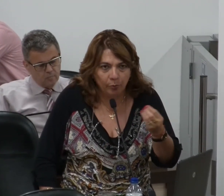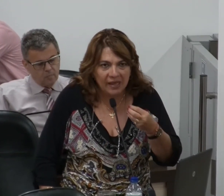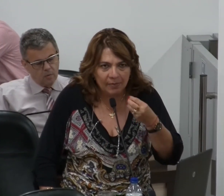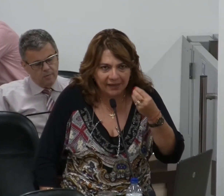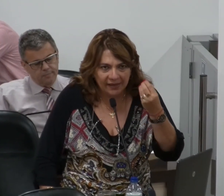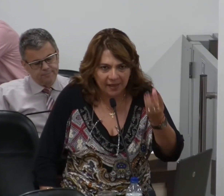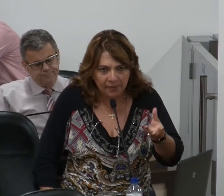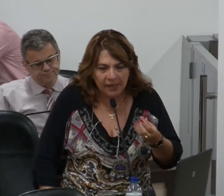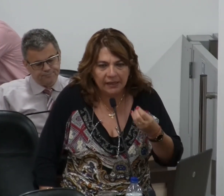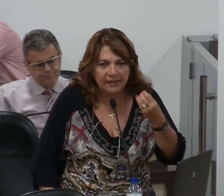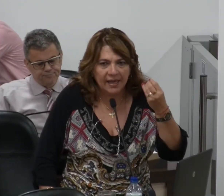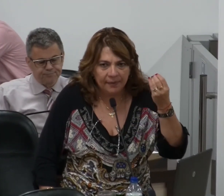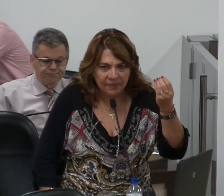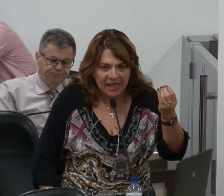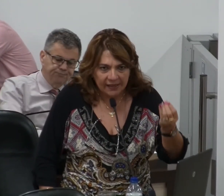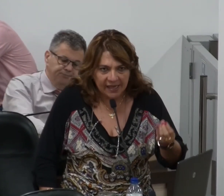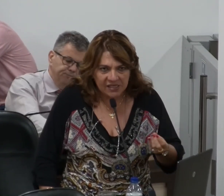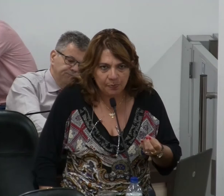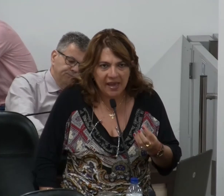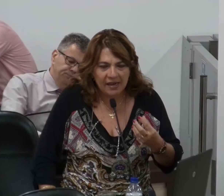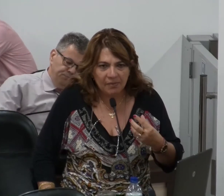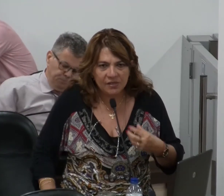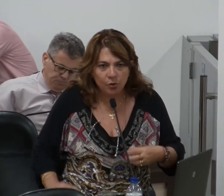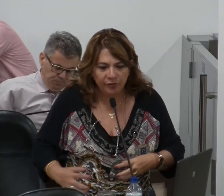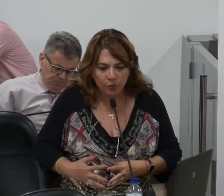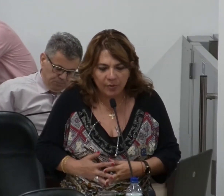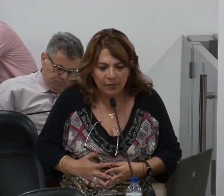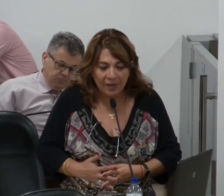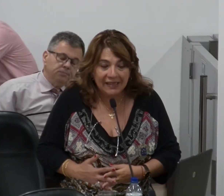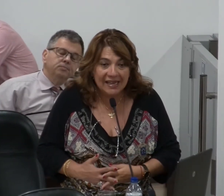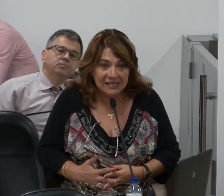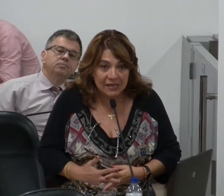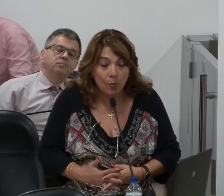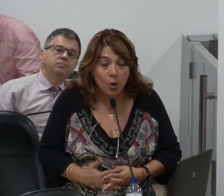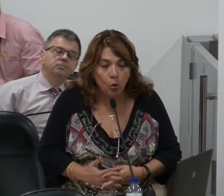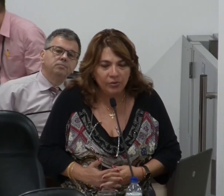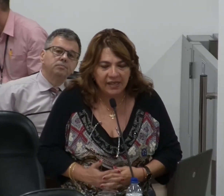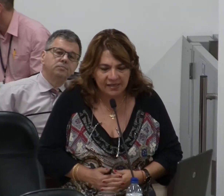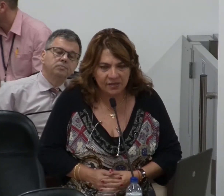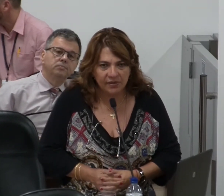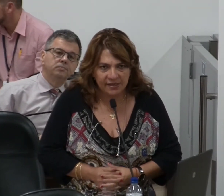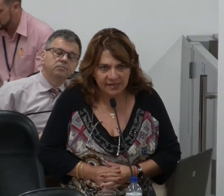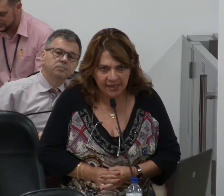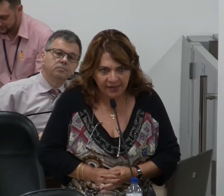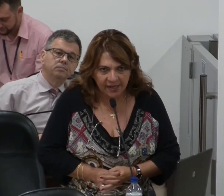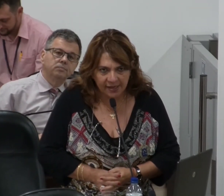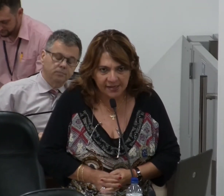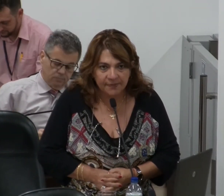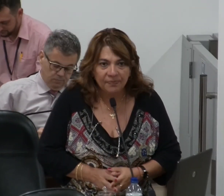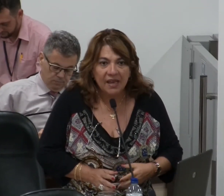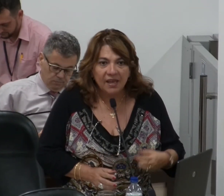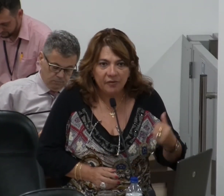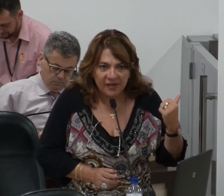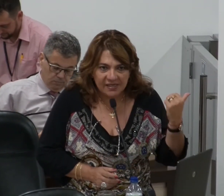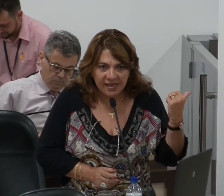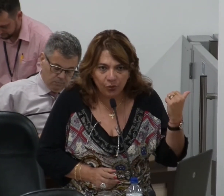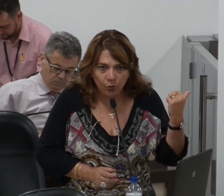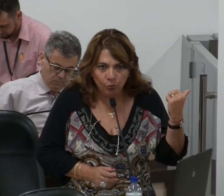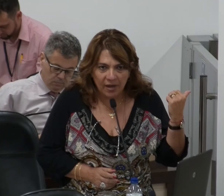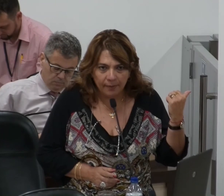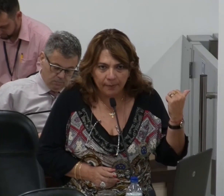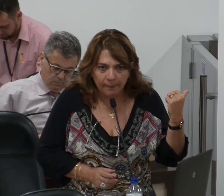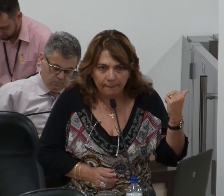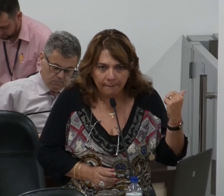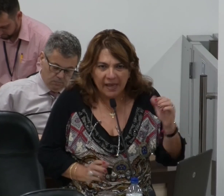resolvido o problema da demanda, da espera, mas houve uma ligação, uma comunicação entre as secretarias. E